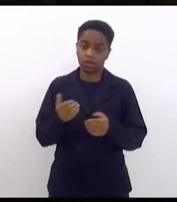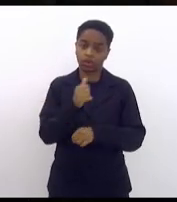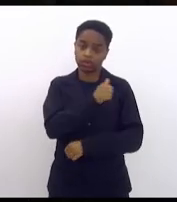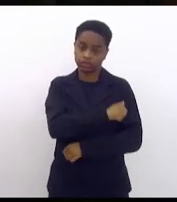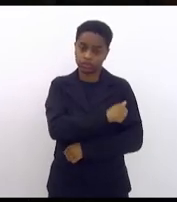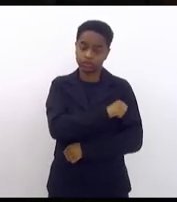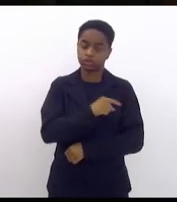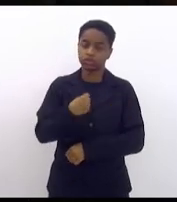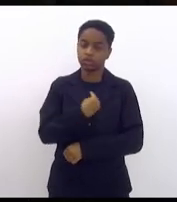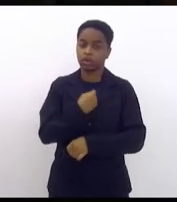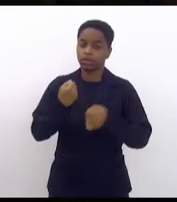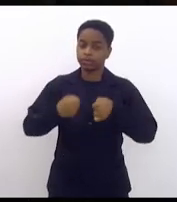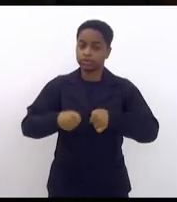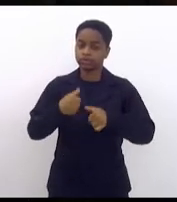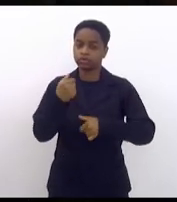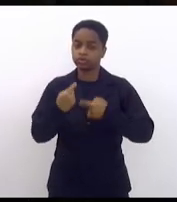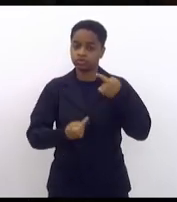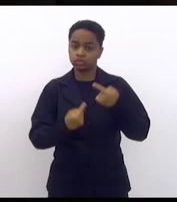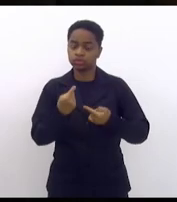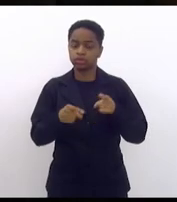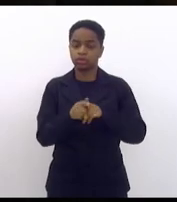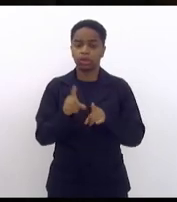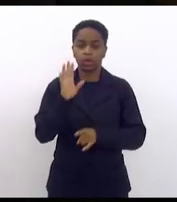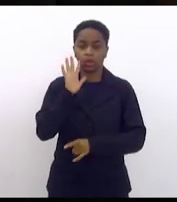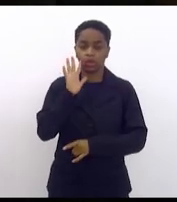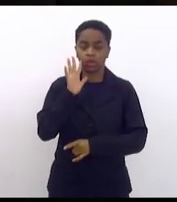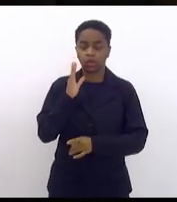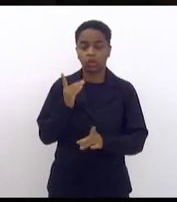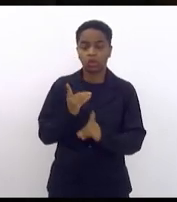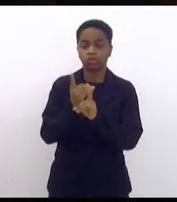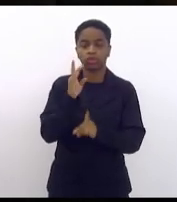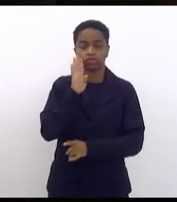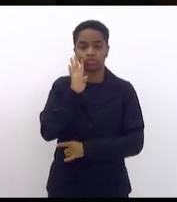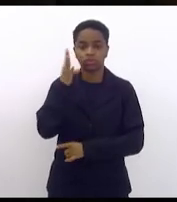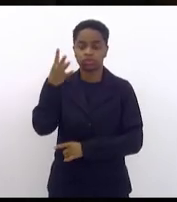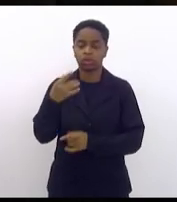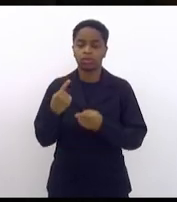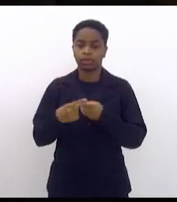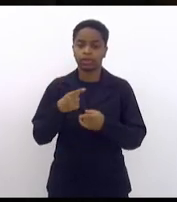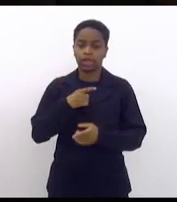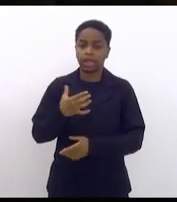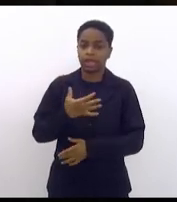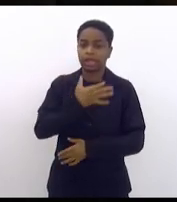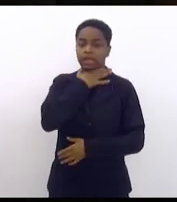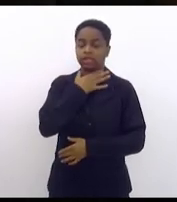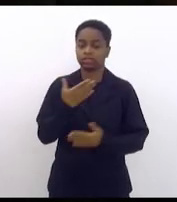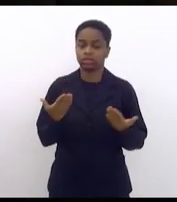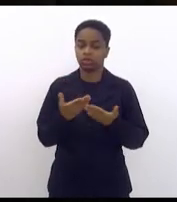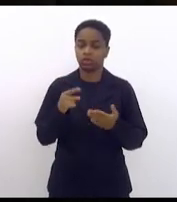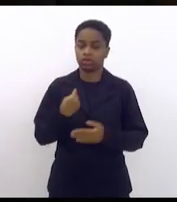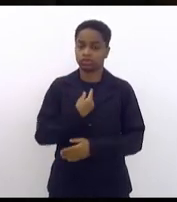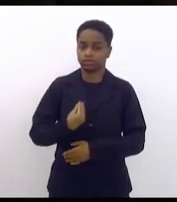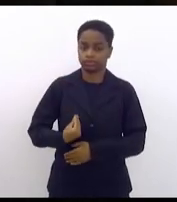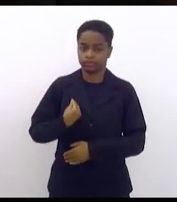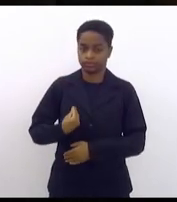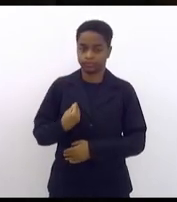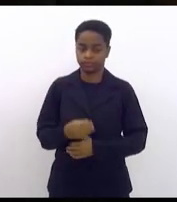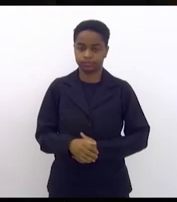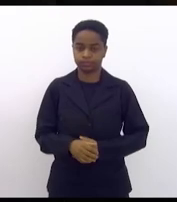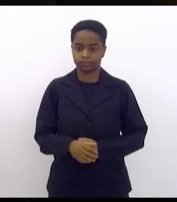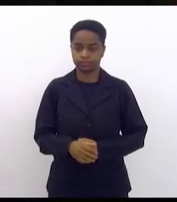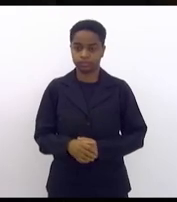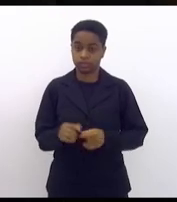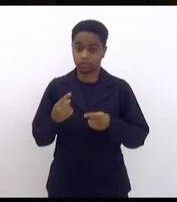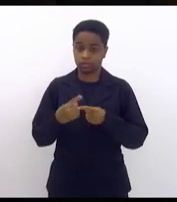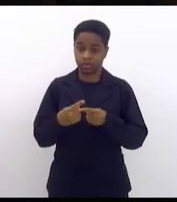fazer essa discussão para encontrar saídas para essa crise estruturante que a gente se encontra. Que isso não é